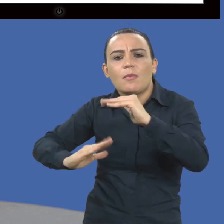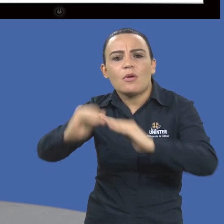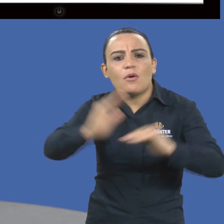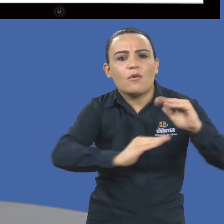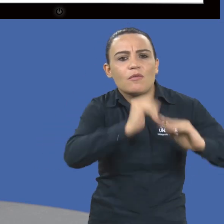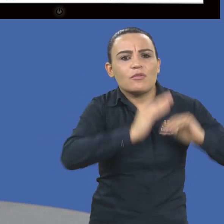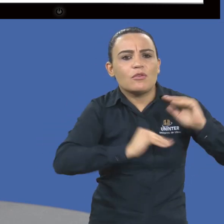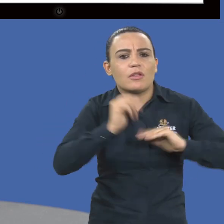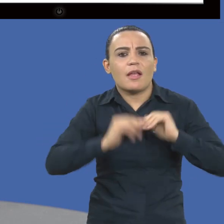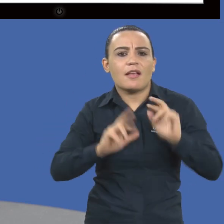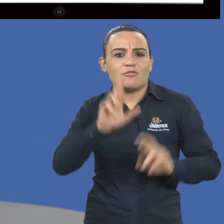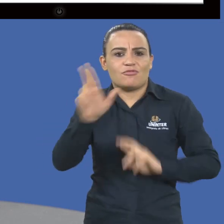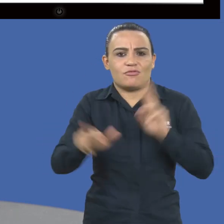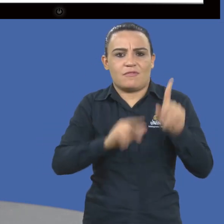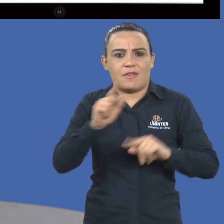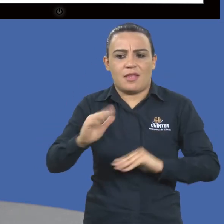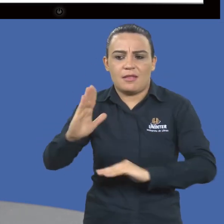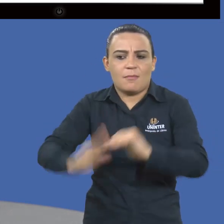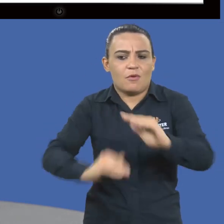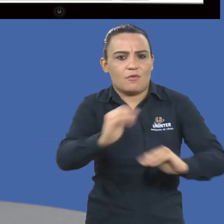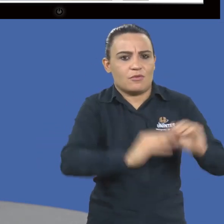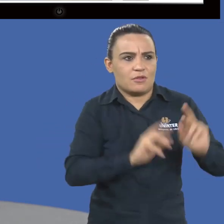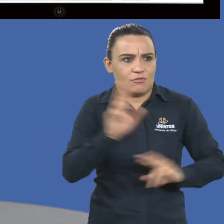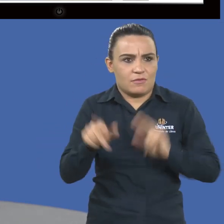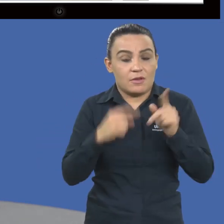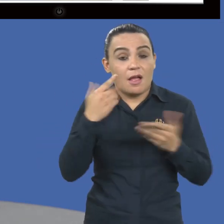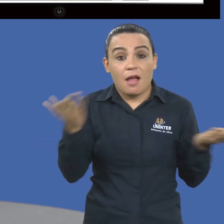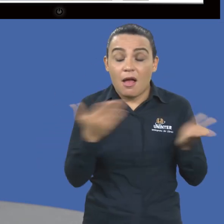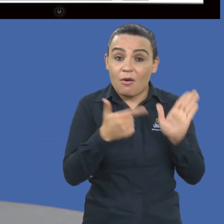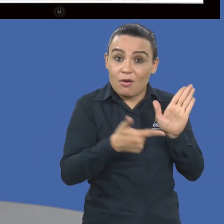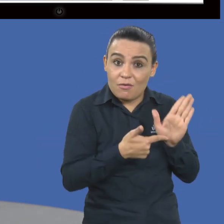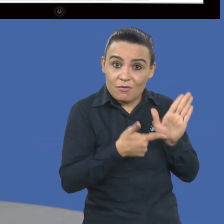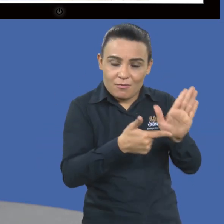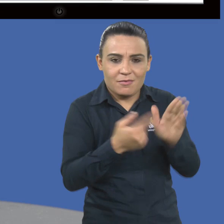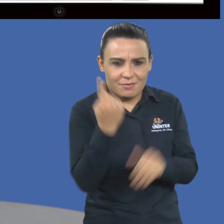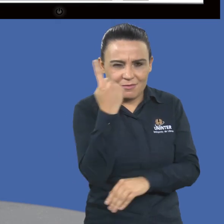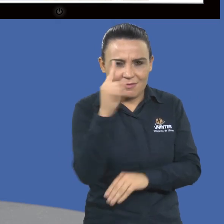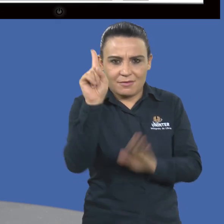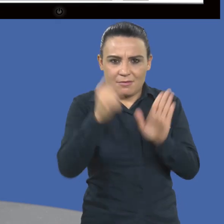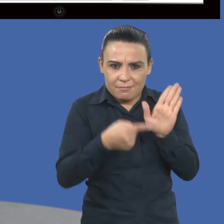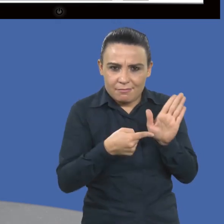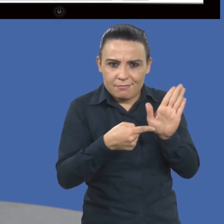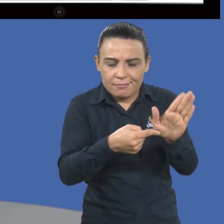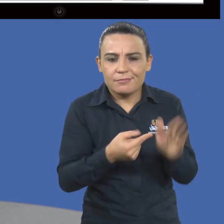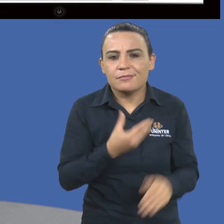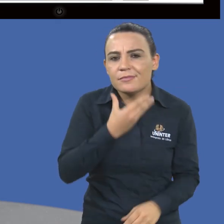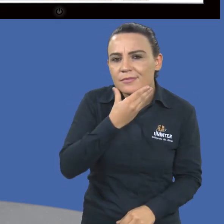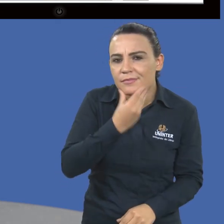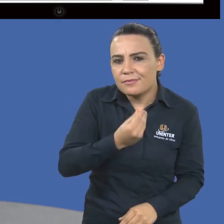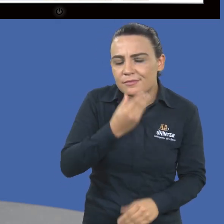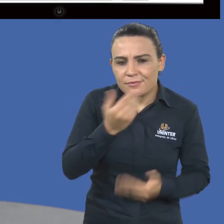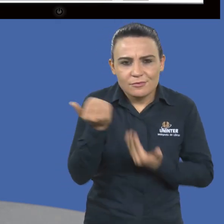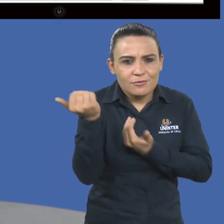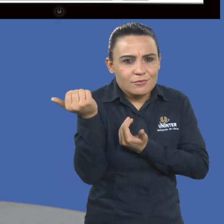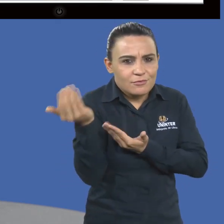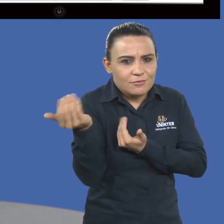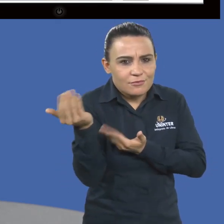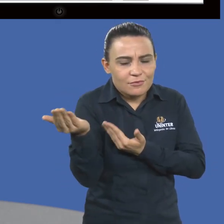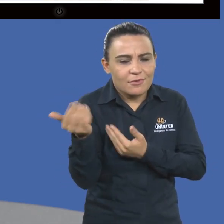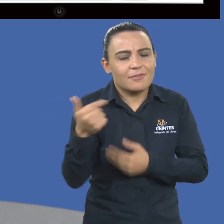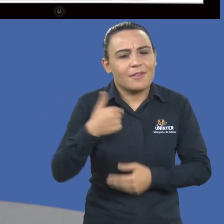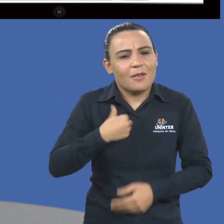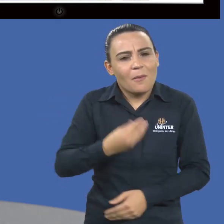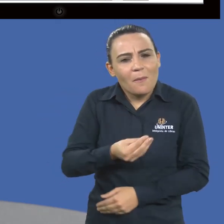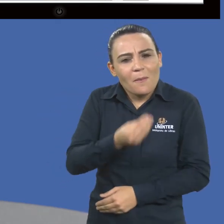multidisciplinar. E para encerrar, eu queria mostrar esse jovem menino,